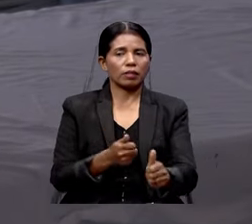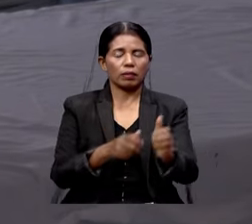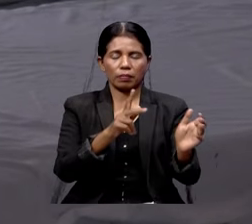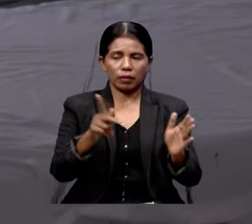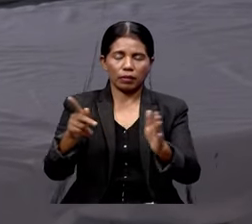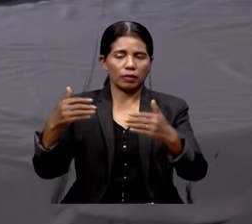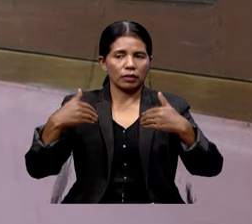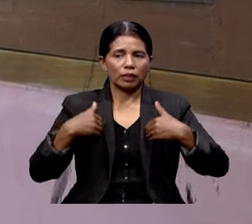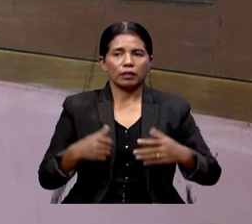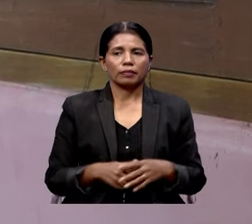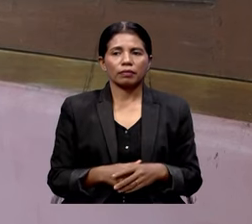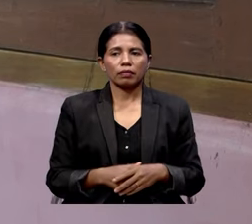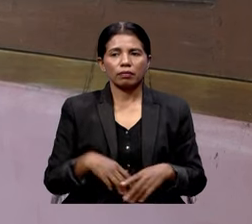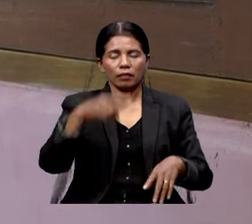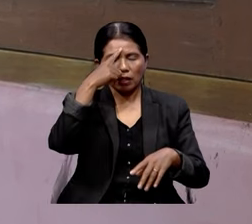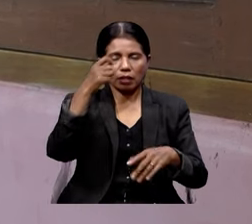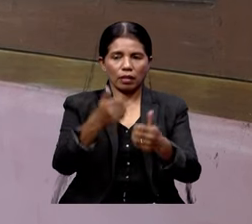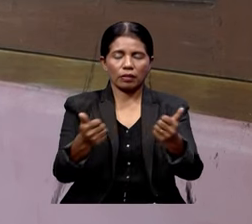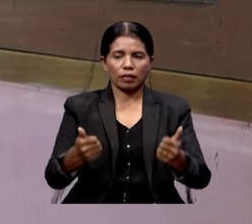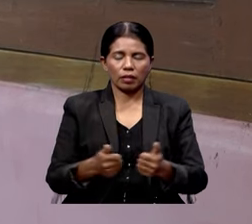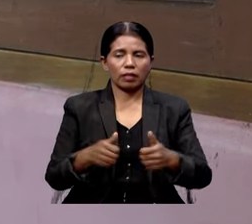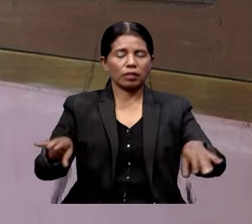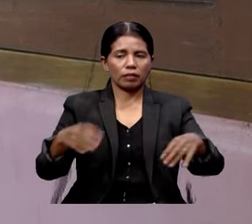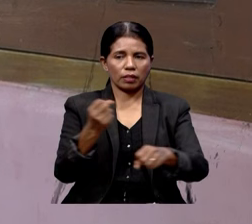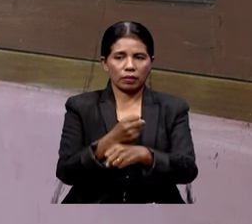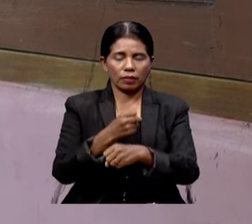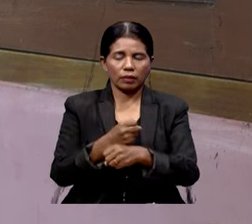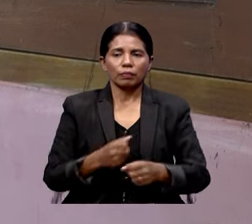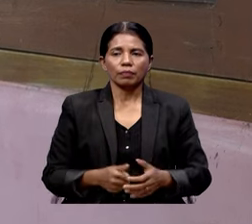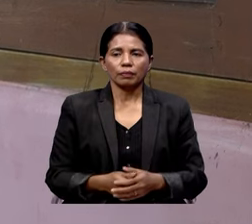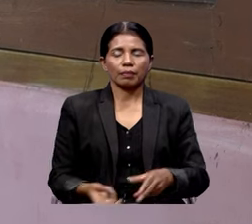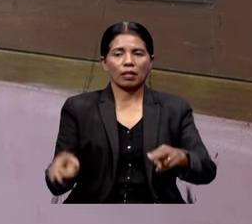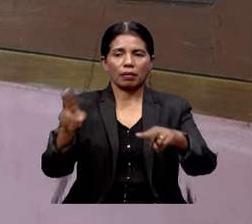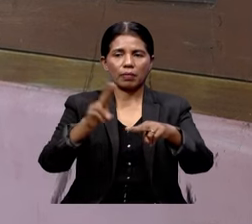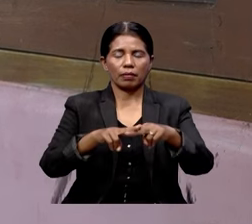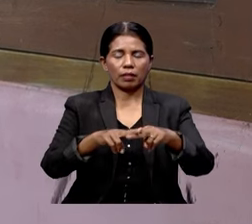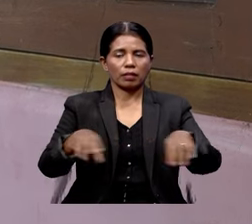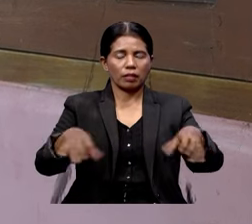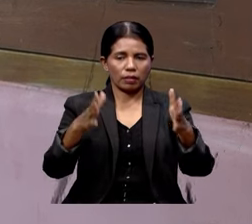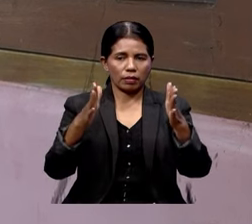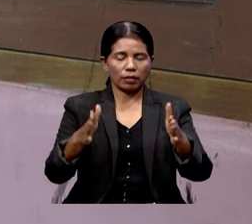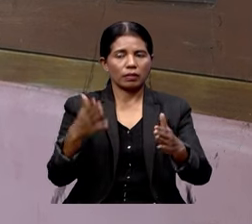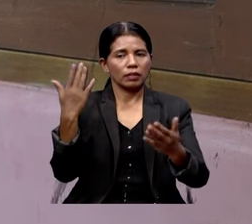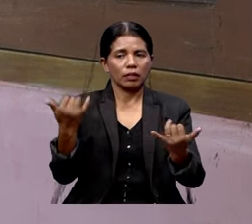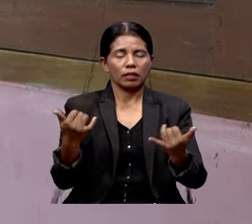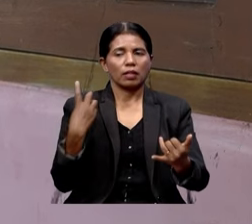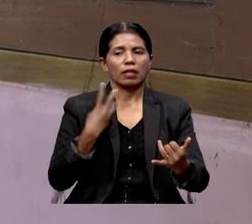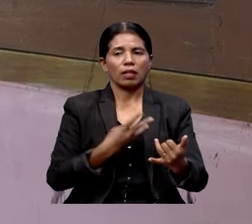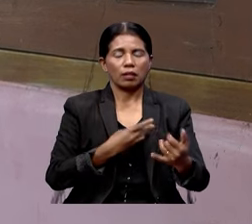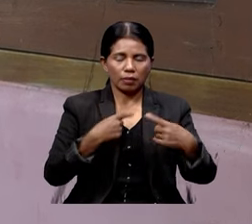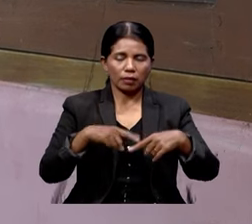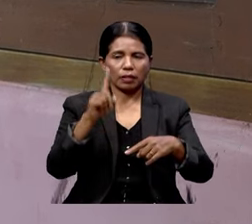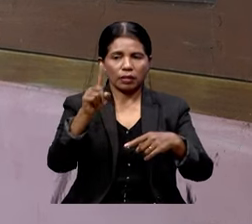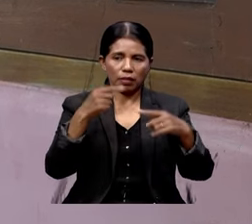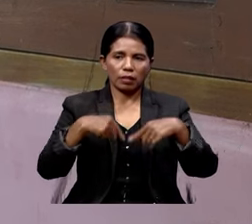beija. Tamane maka a tornar se esforço an atu aumenta tan recurso e agora rauk a me haruka tan ida